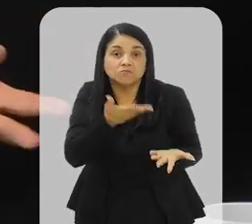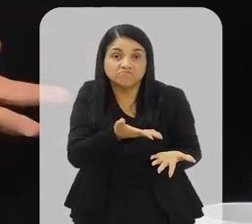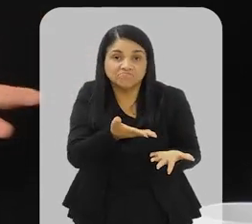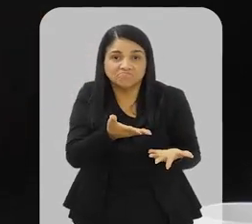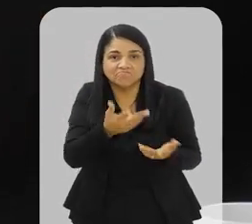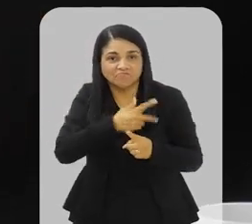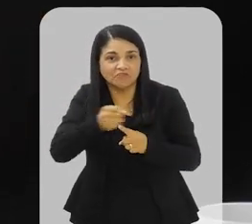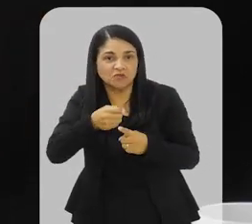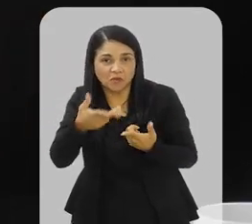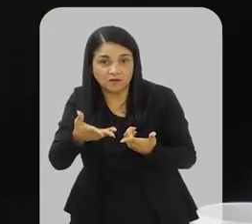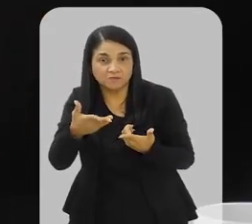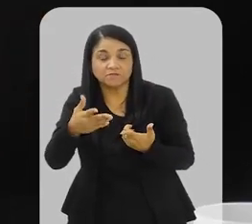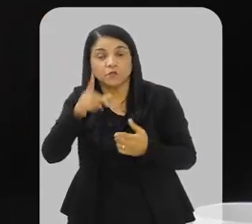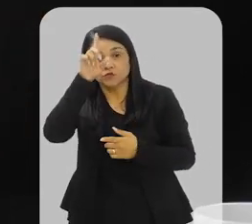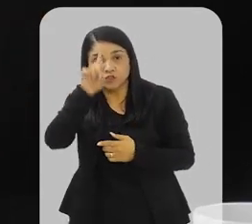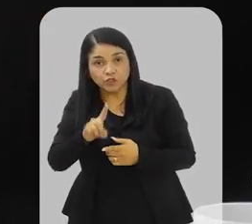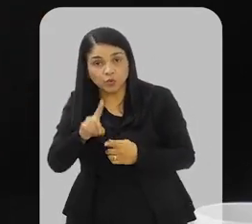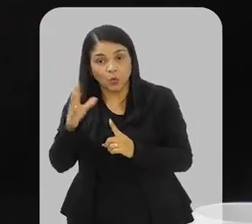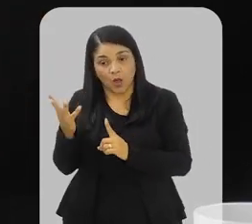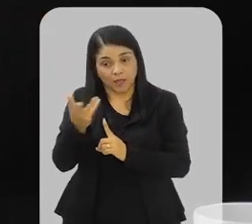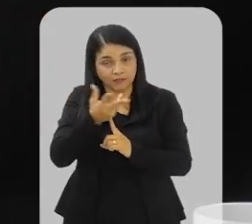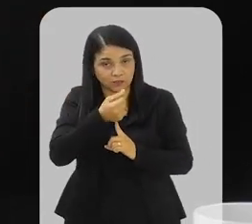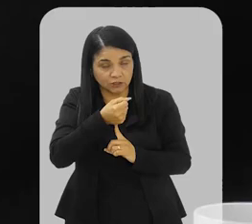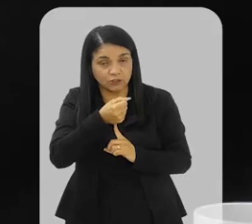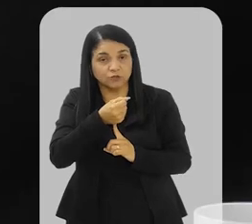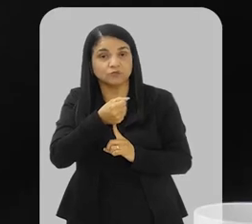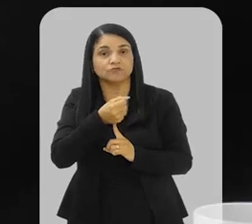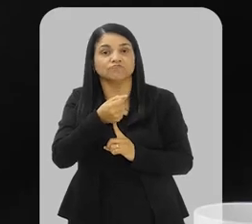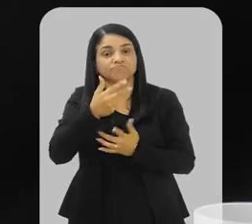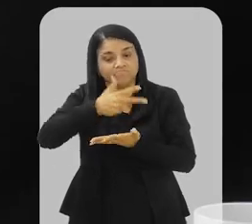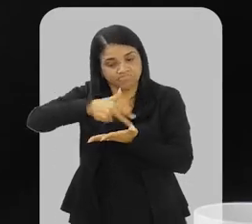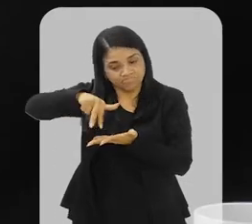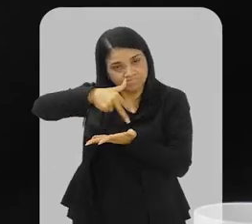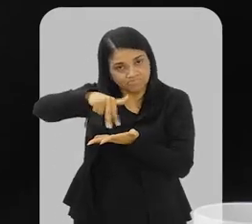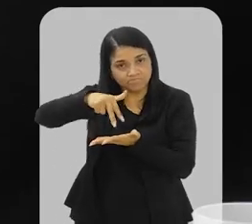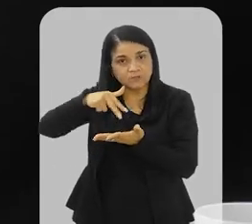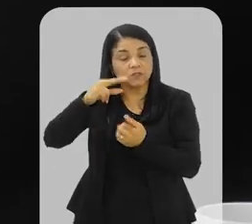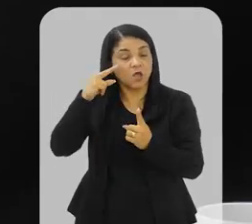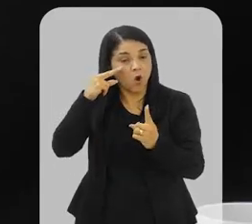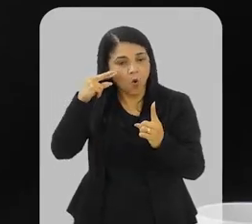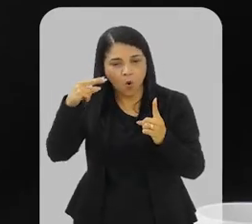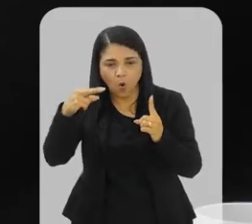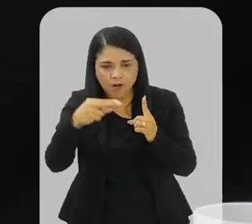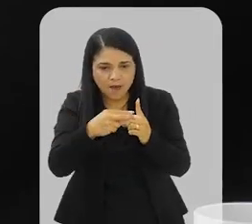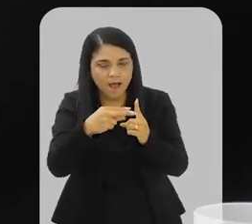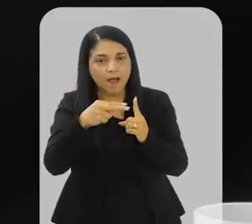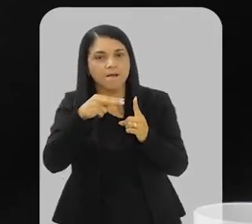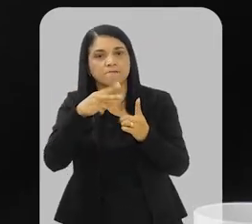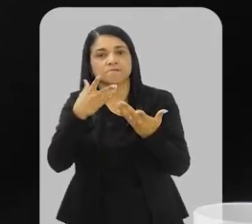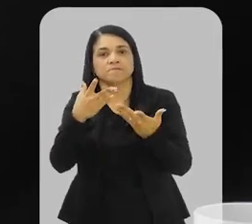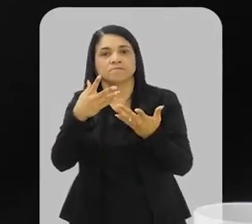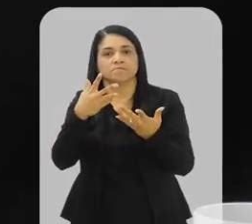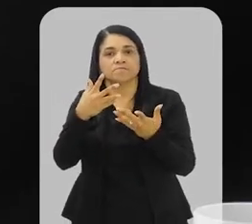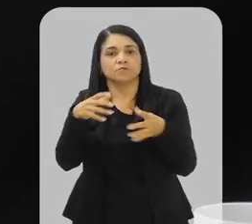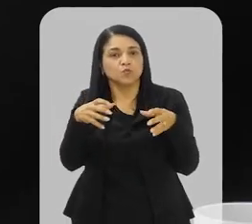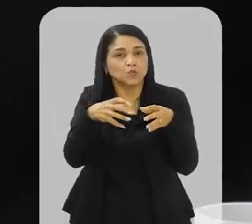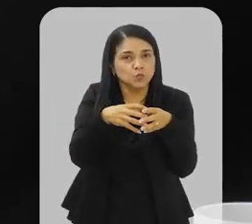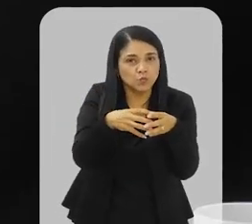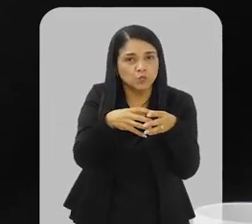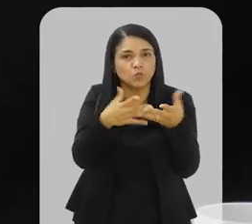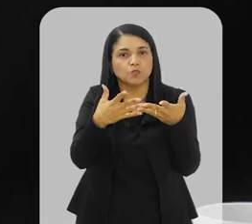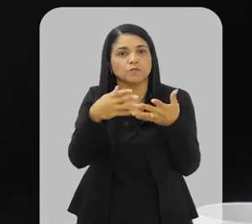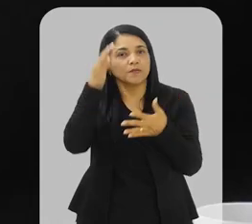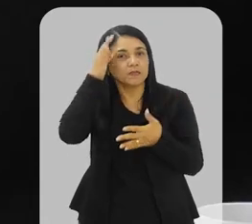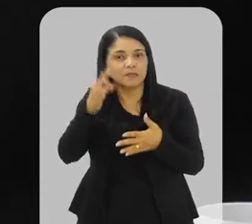com um bom roteiro Então eu acho que a gente tem que pensar direito mas o diretor artístico Com certeza o coreógrafo ele precisa ter esse olhar para